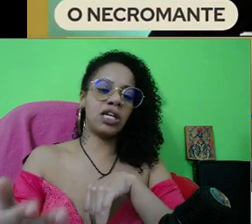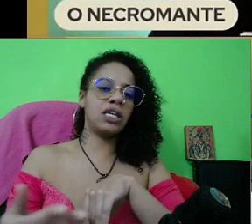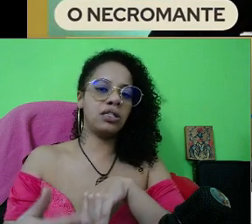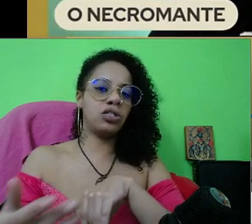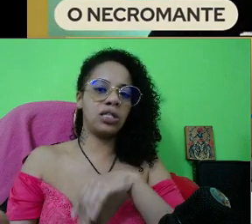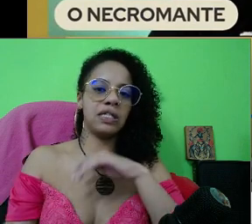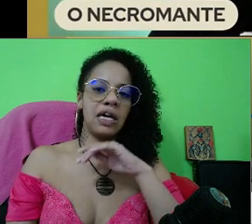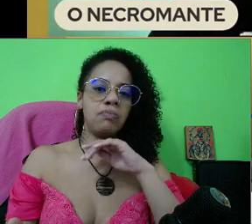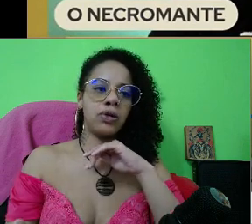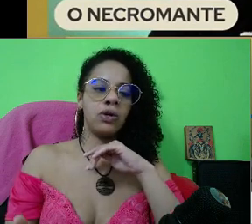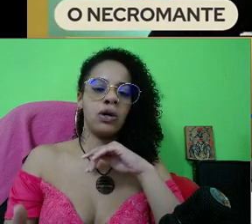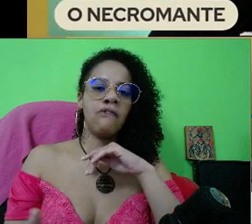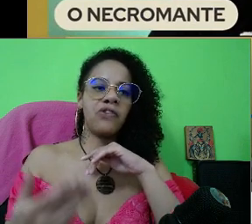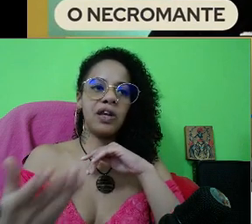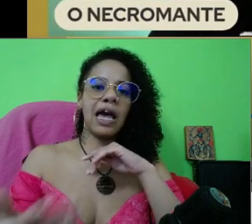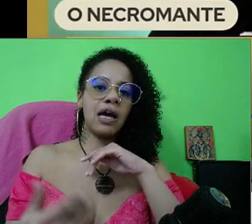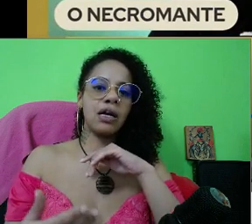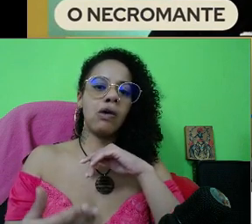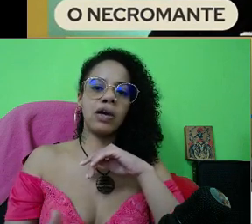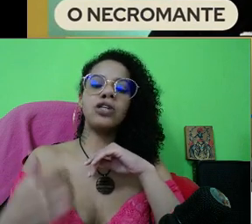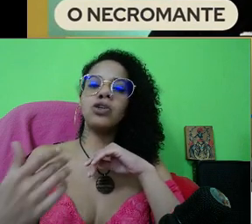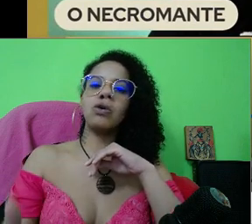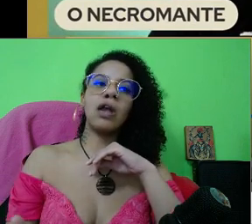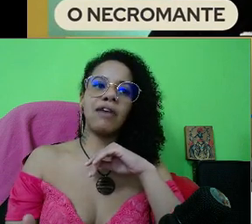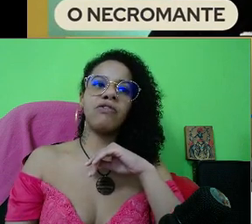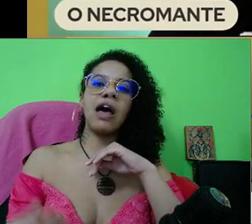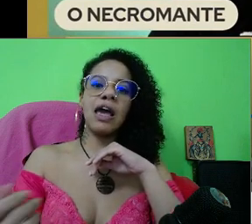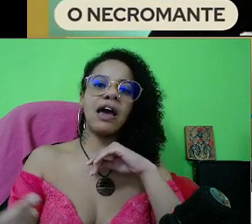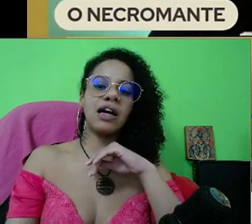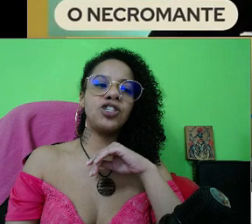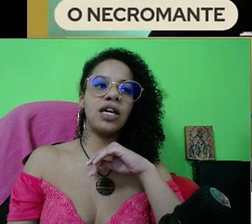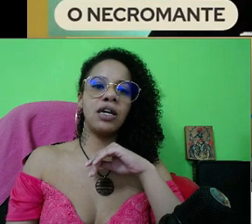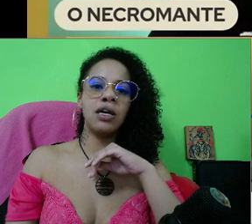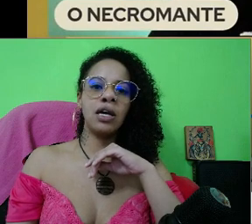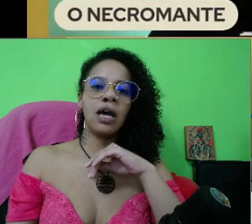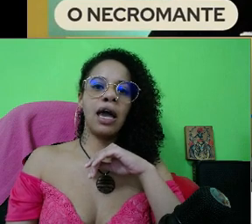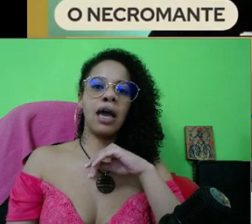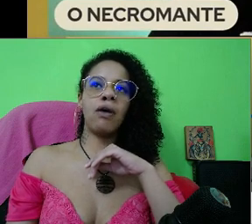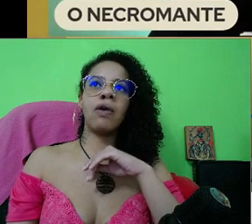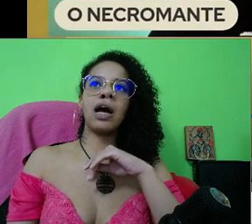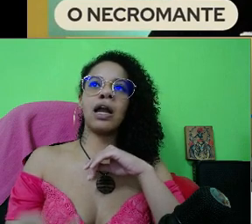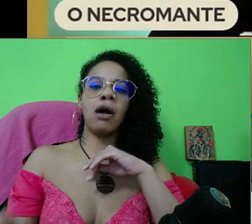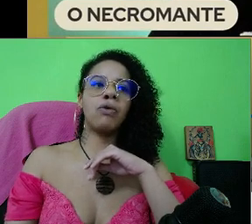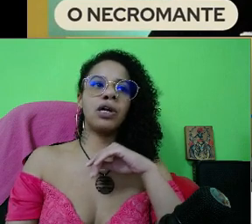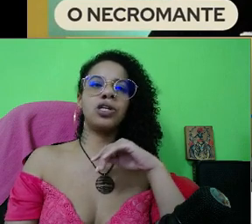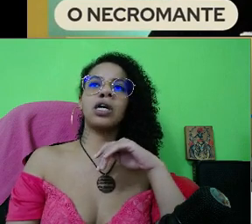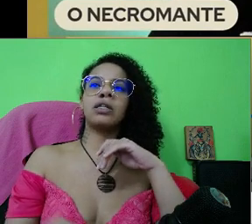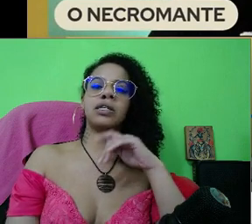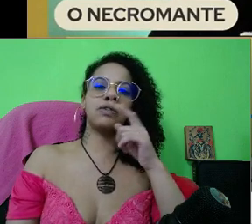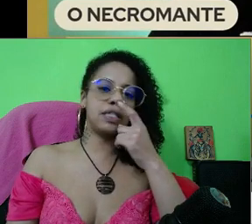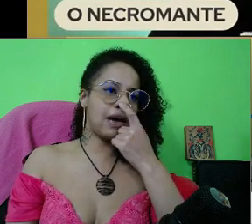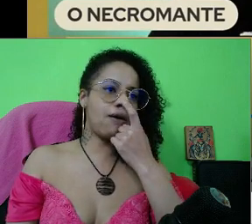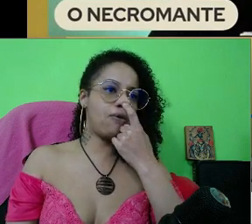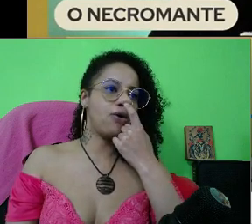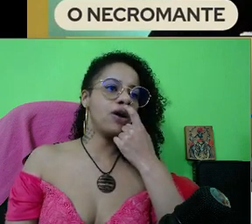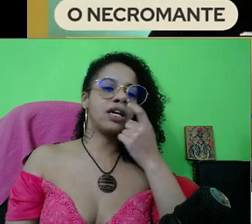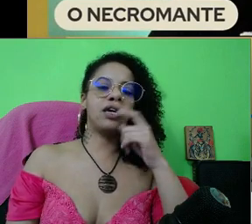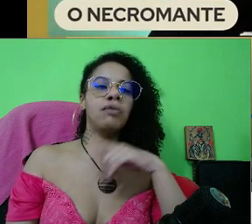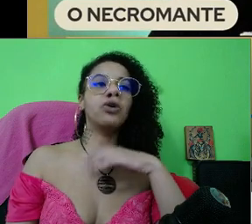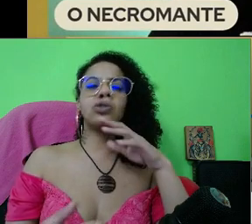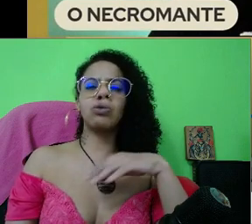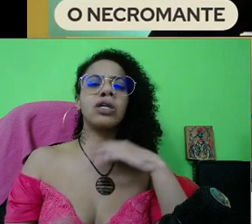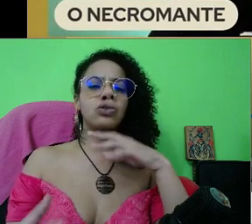semana do dia 15 de Dezembro foi lá Alguém jogou lá e falou lá reage aí é o canal crítica transversal